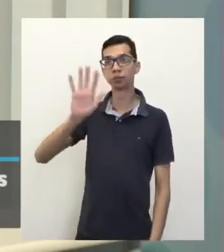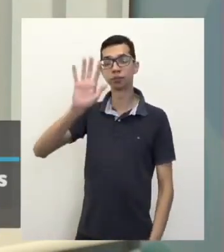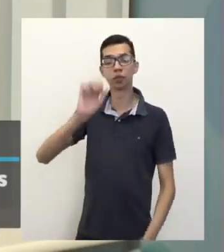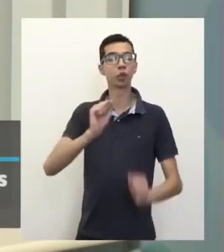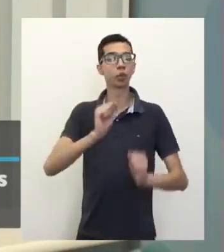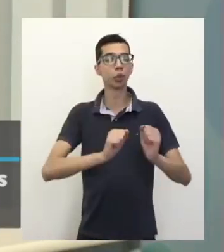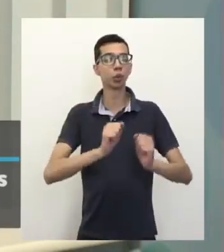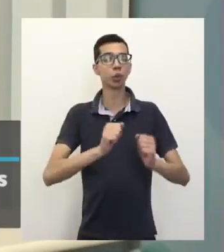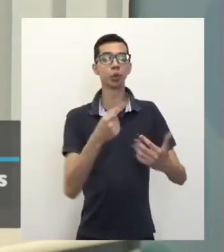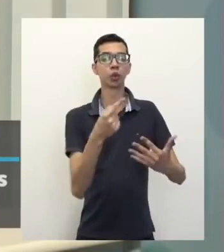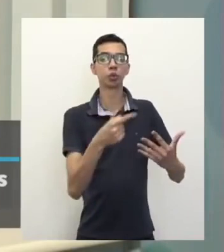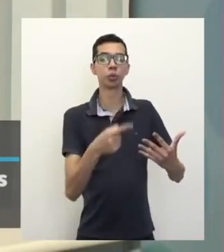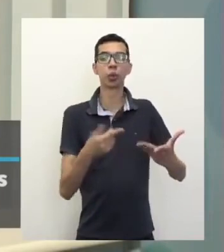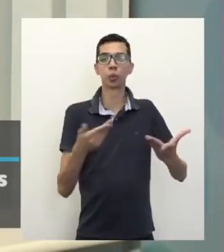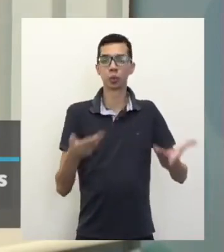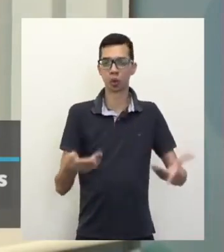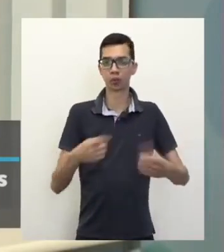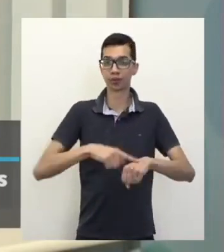temos tempo de tratar